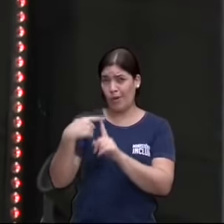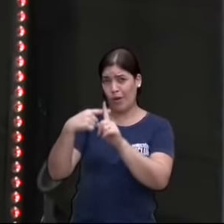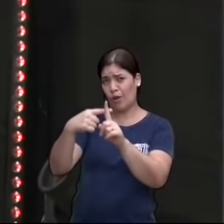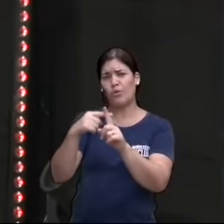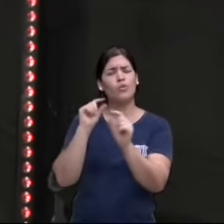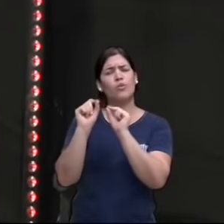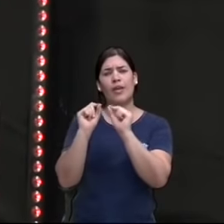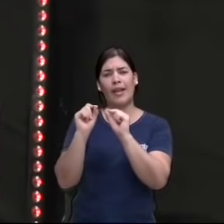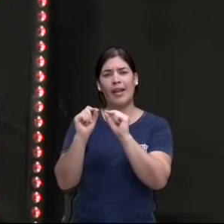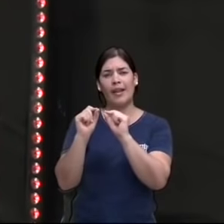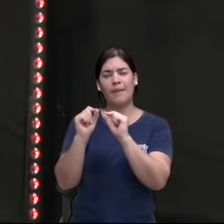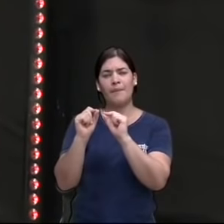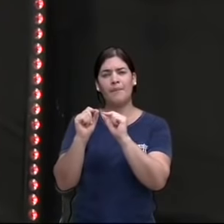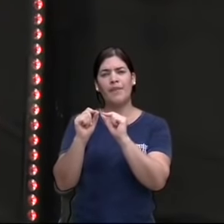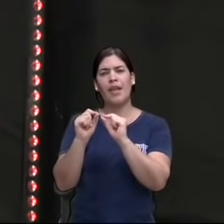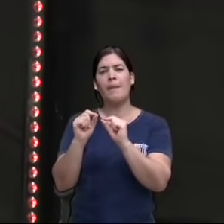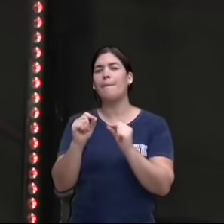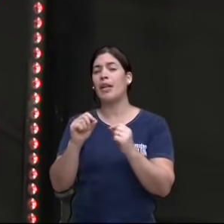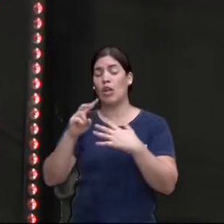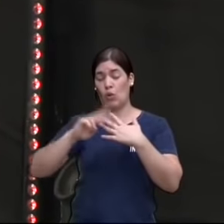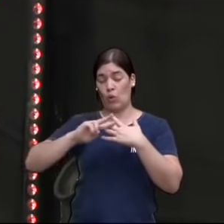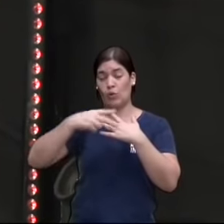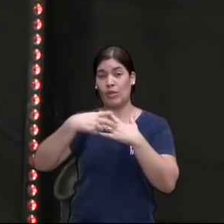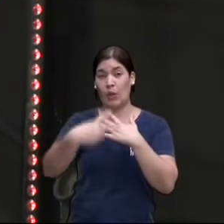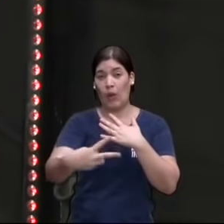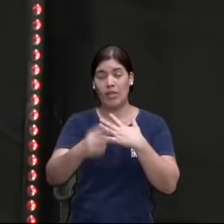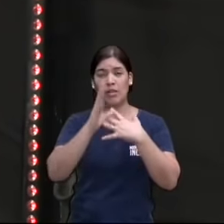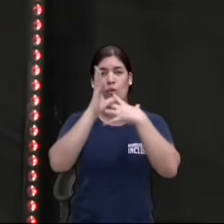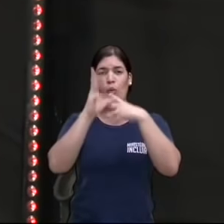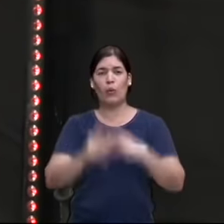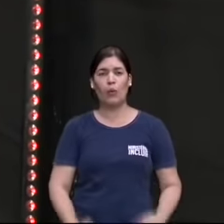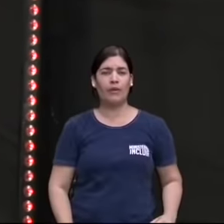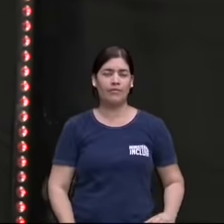você das consequências do pecado.